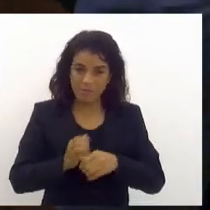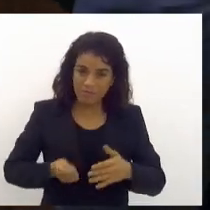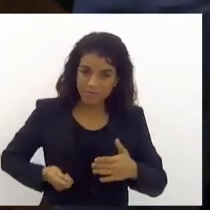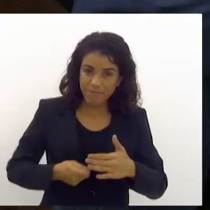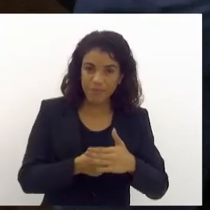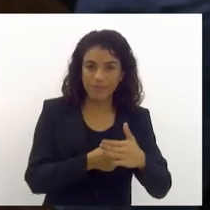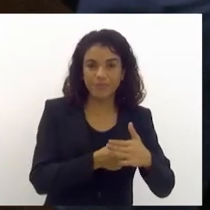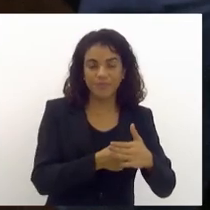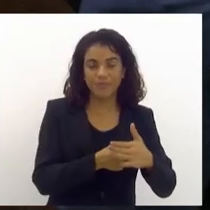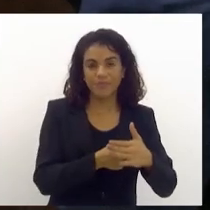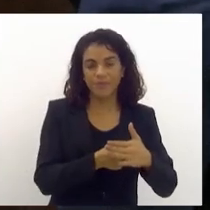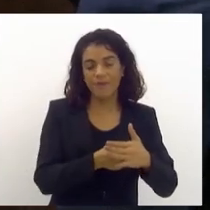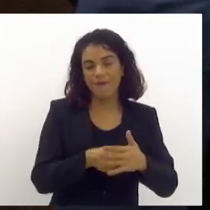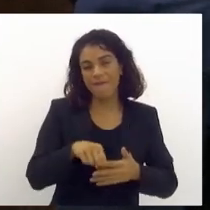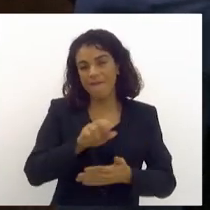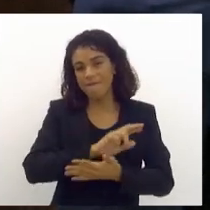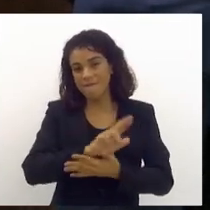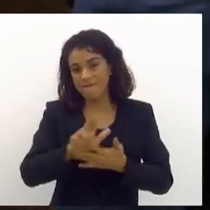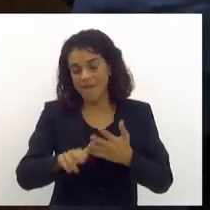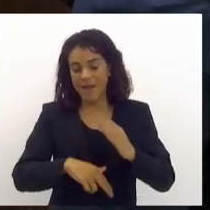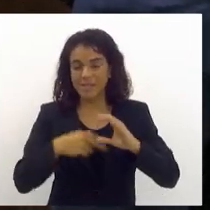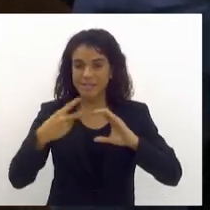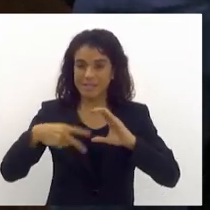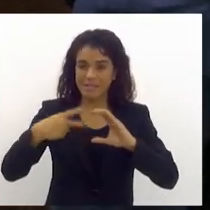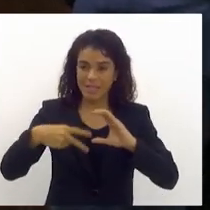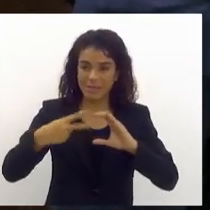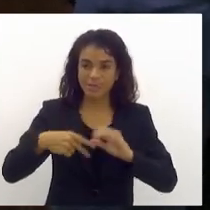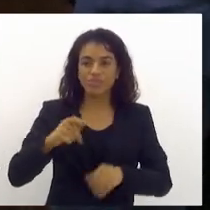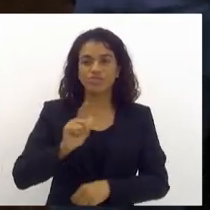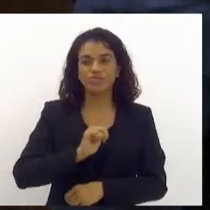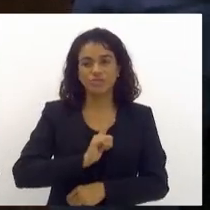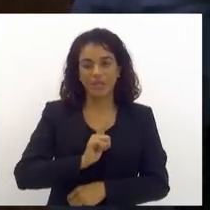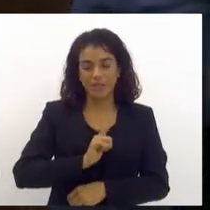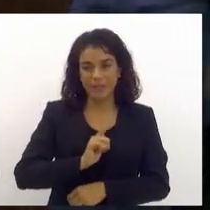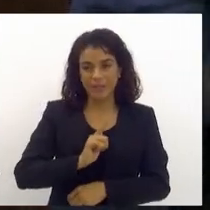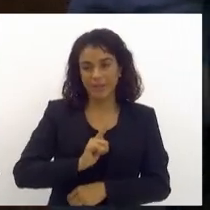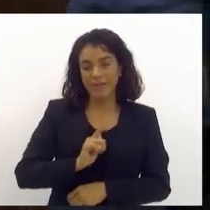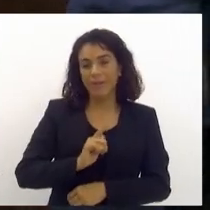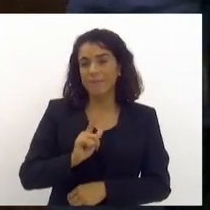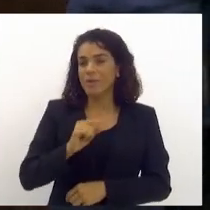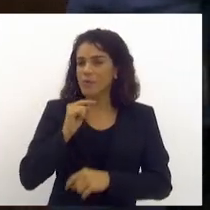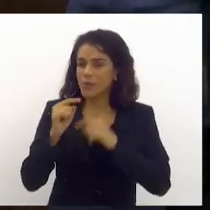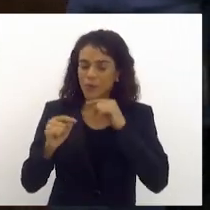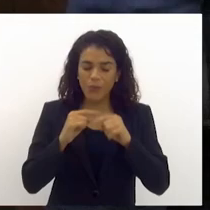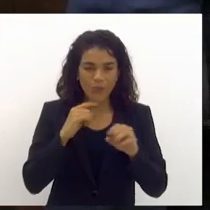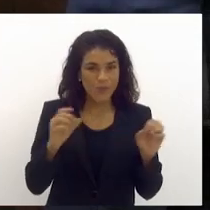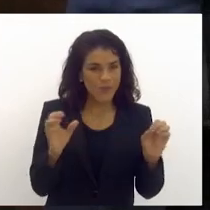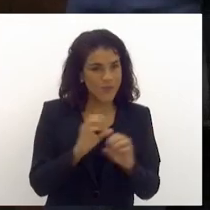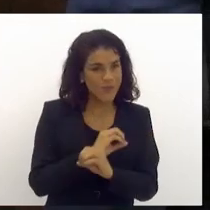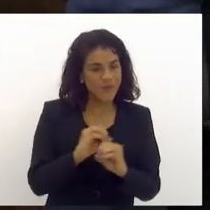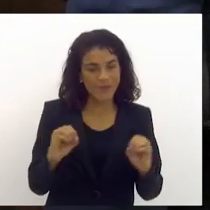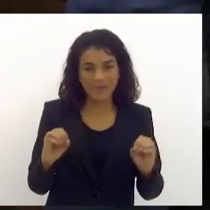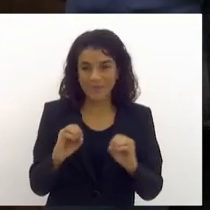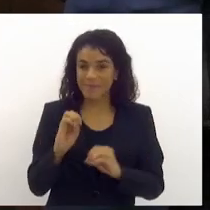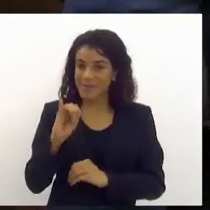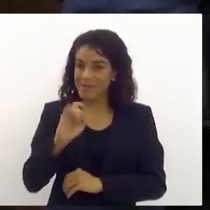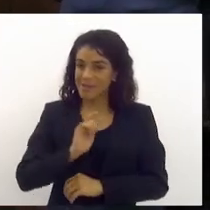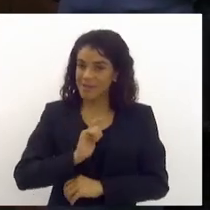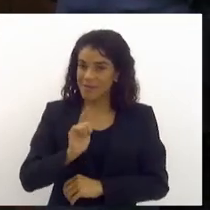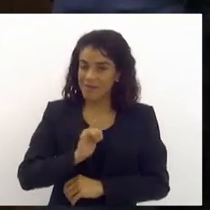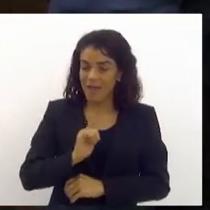impositiva, várias câmaras de vereadores já têm, e eu não tenho dúvida que, se houvesse